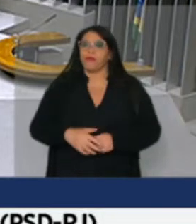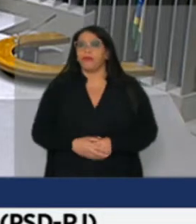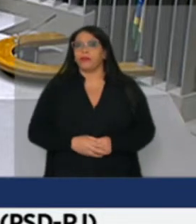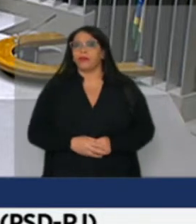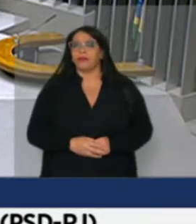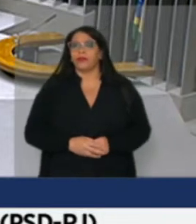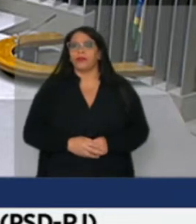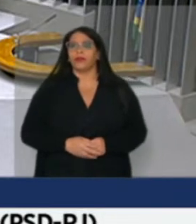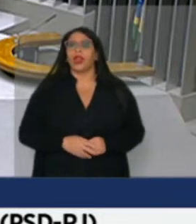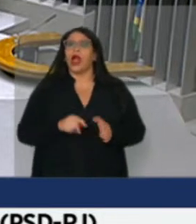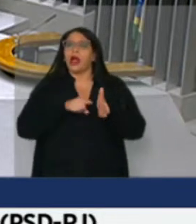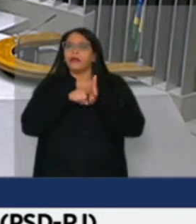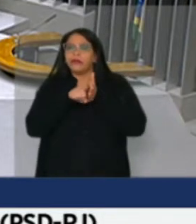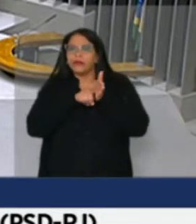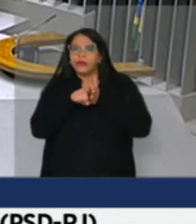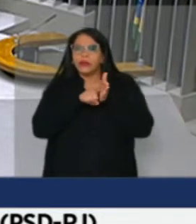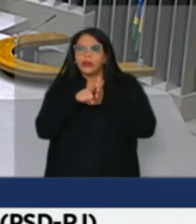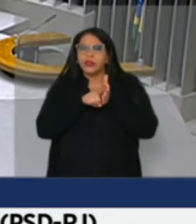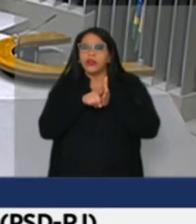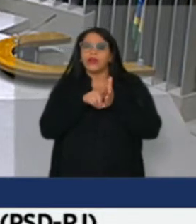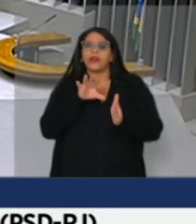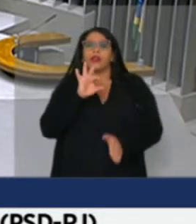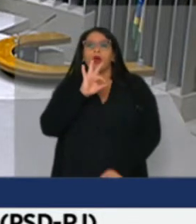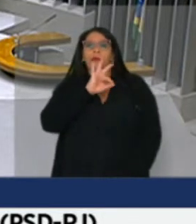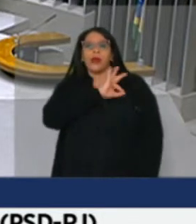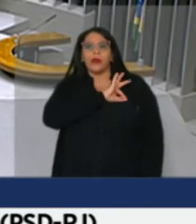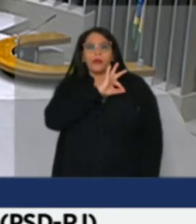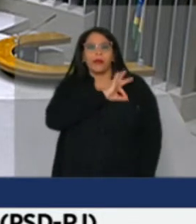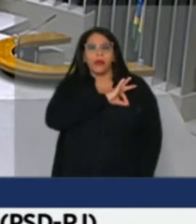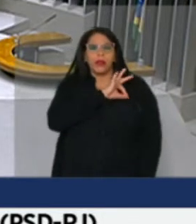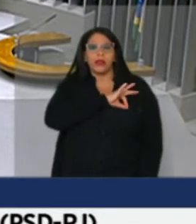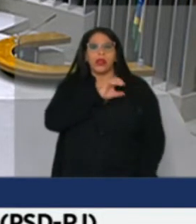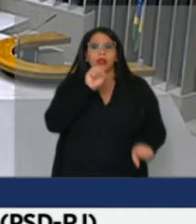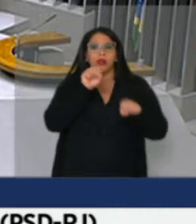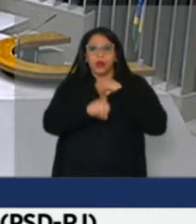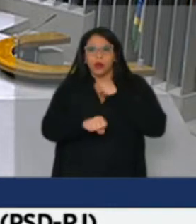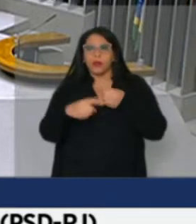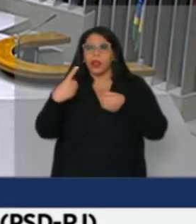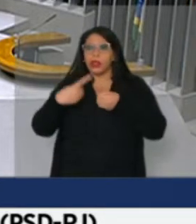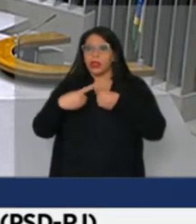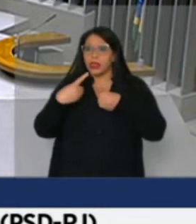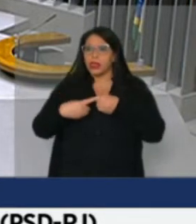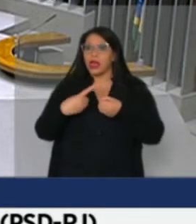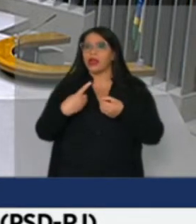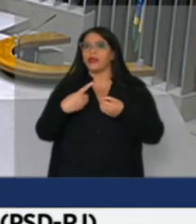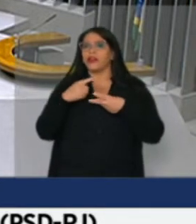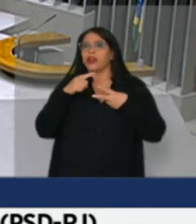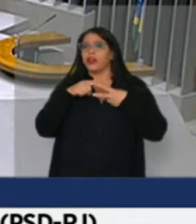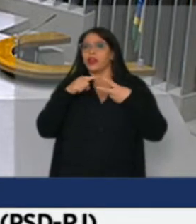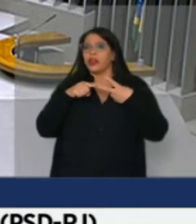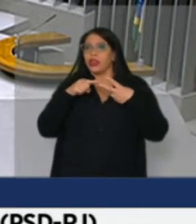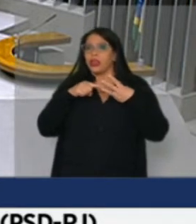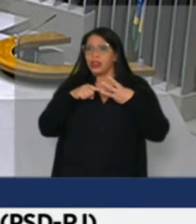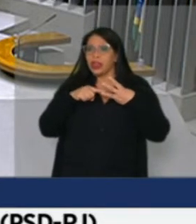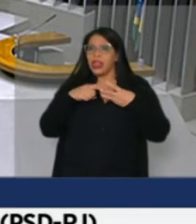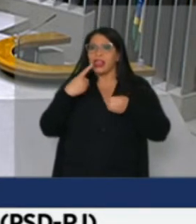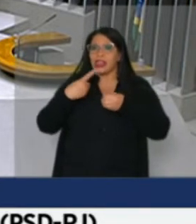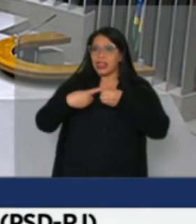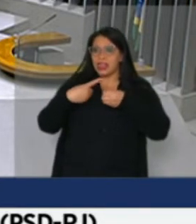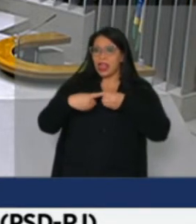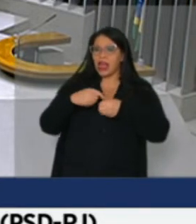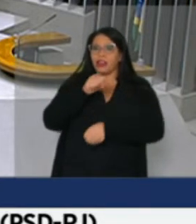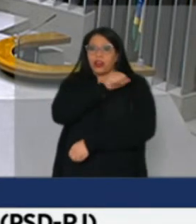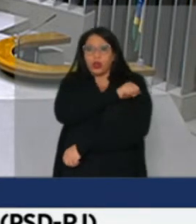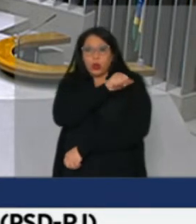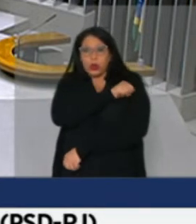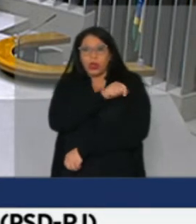A investigação foi conduzida pela Delegacia de Homicídio de Niterói, São Gonçalo e Itaboraí e expôs